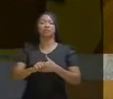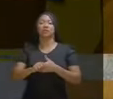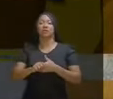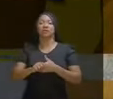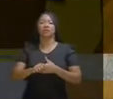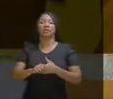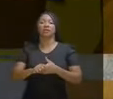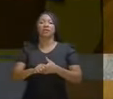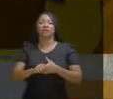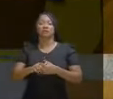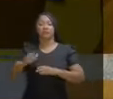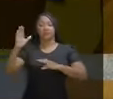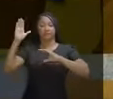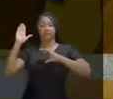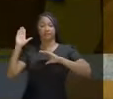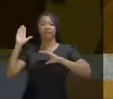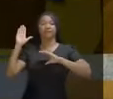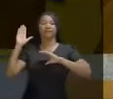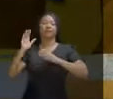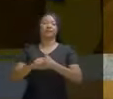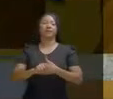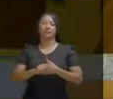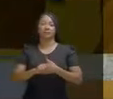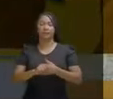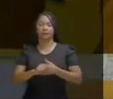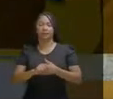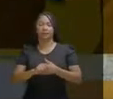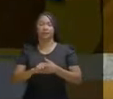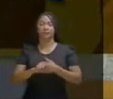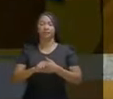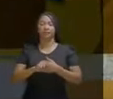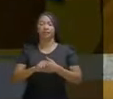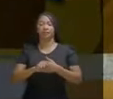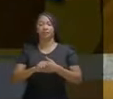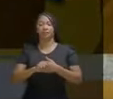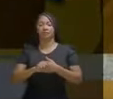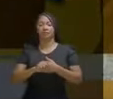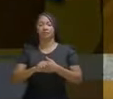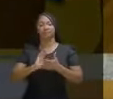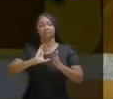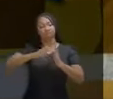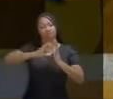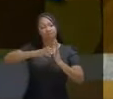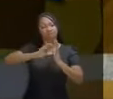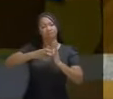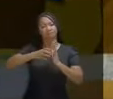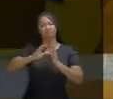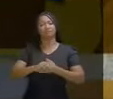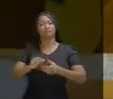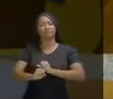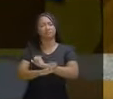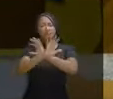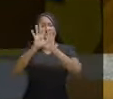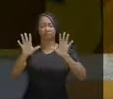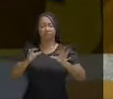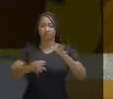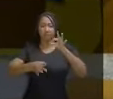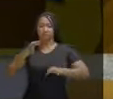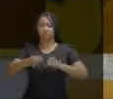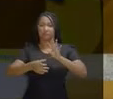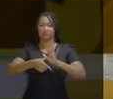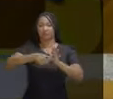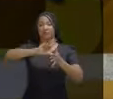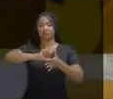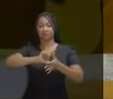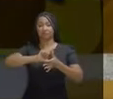de deputada federal pelo Partido Social Democrático. E, conforme esclarecido pelos juízes que me